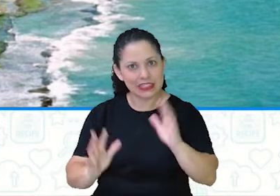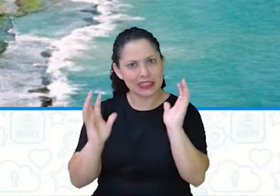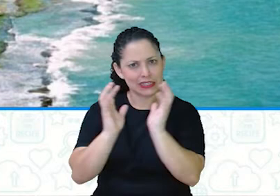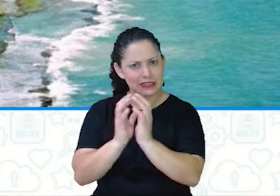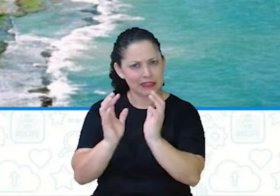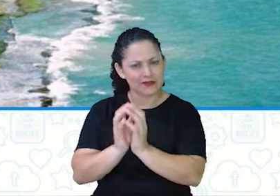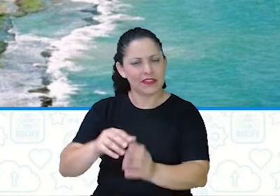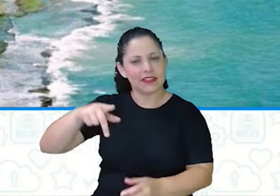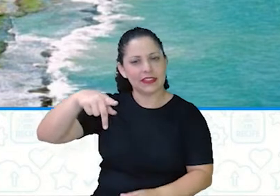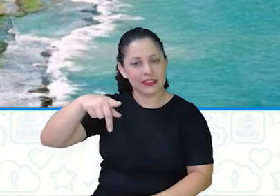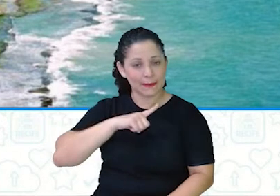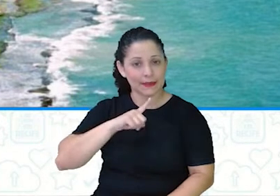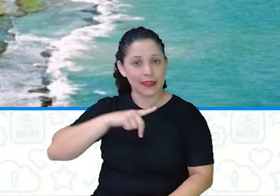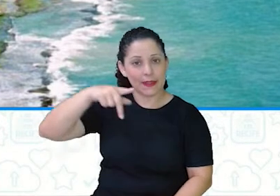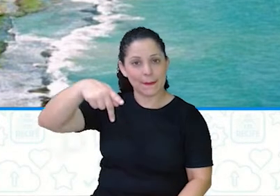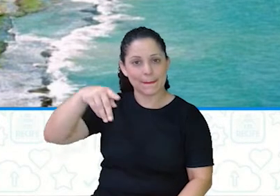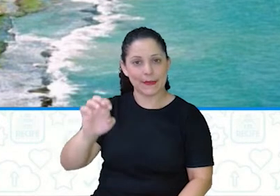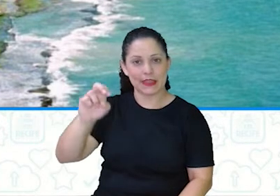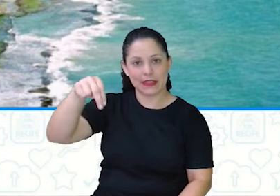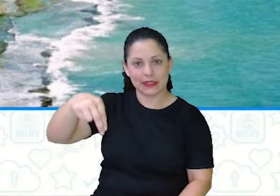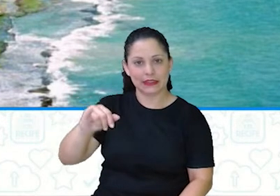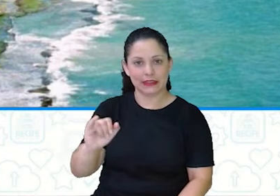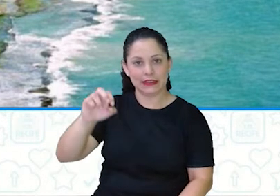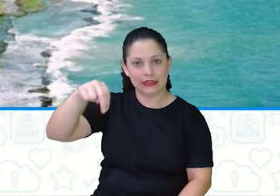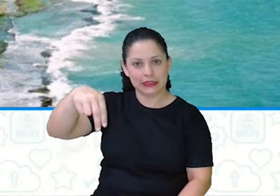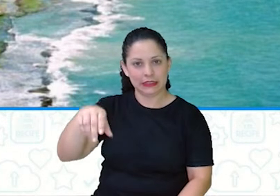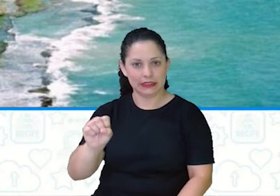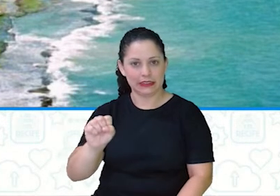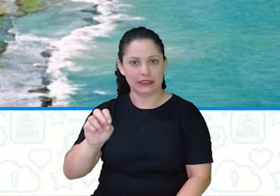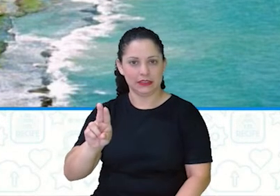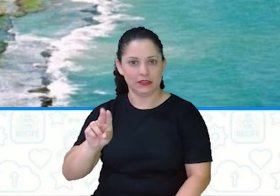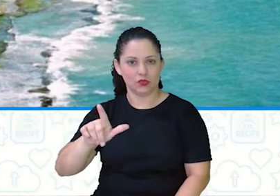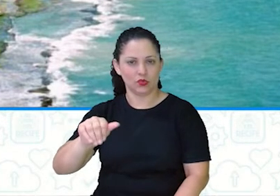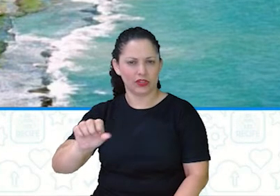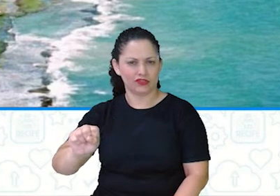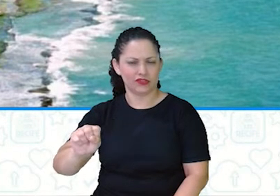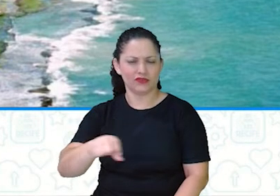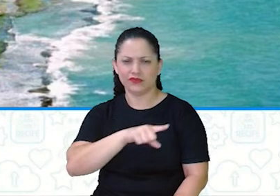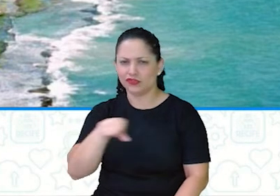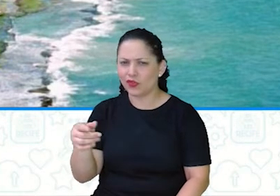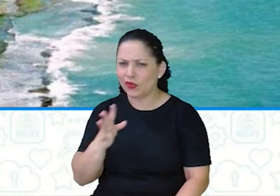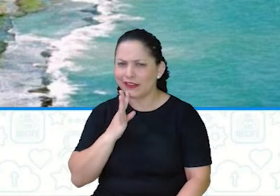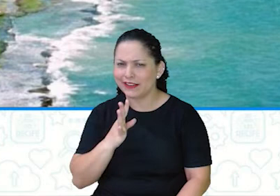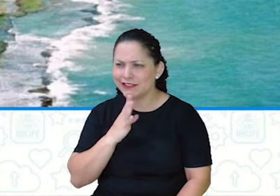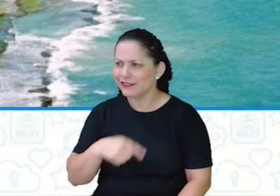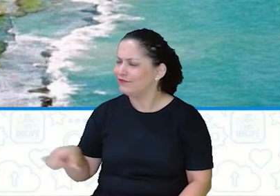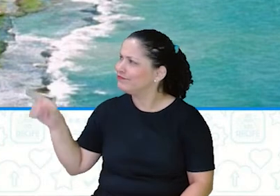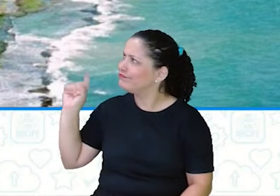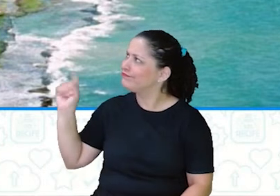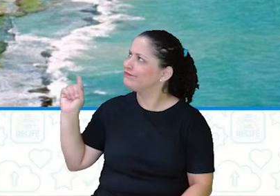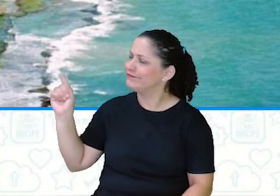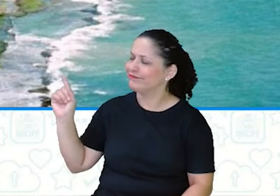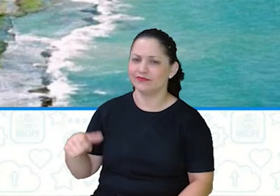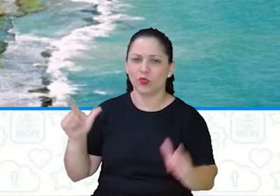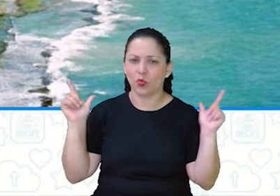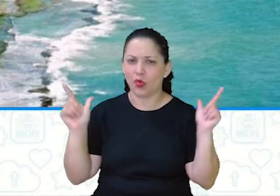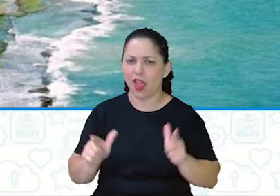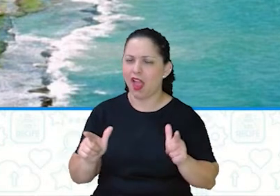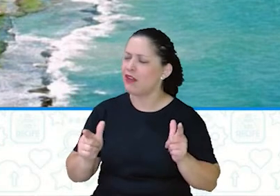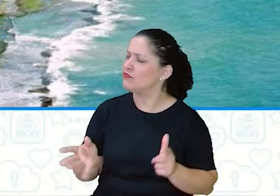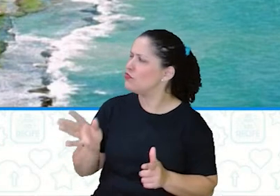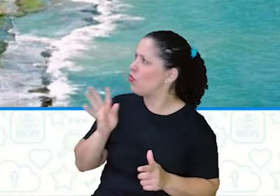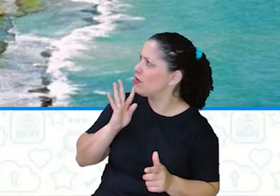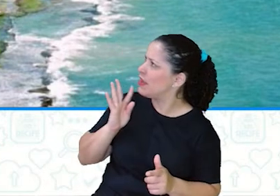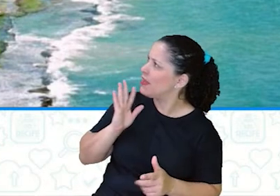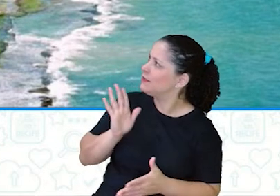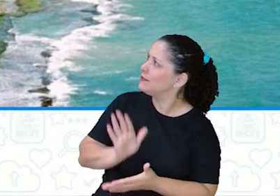nome diferente, né? Penínsulas. Eu estou mostrando aqui a foto para vocês. Conhece esse lugar, professora Mauricéia? Não, assim, talvez